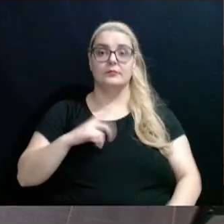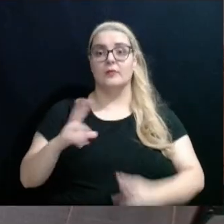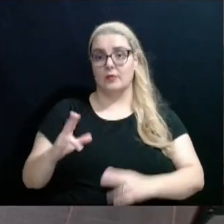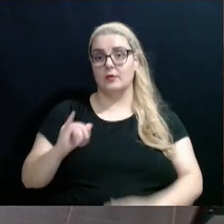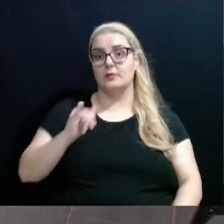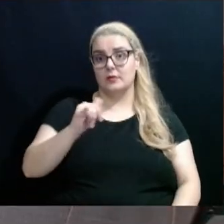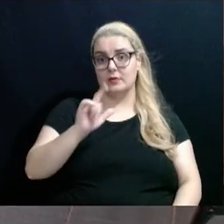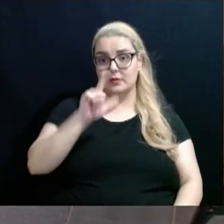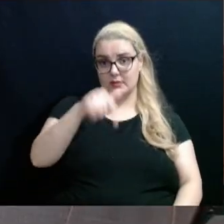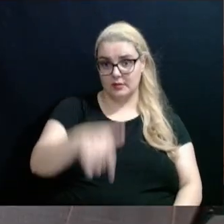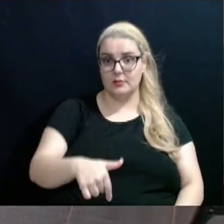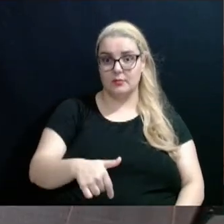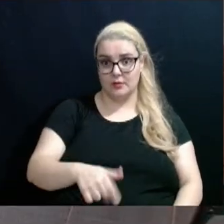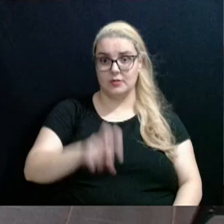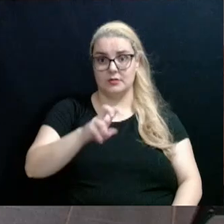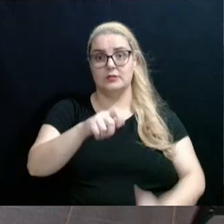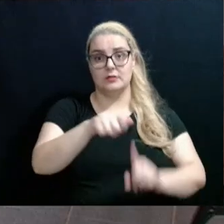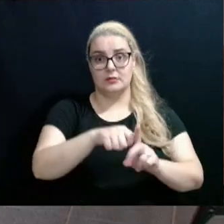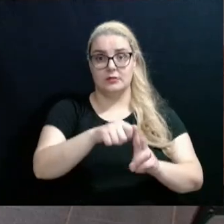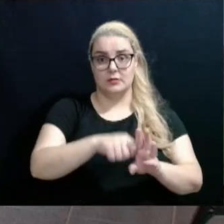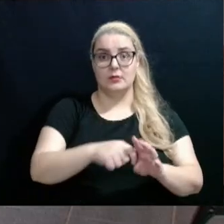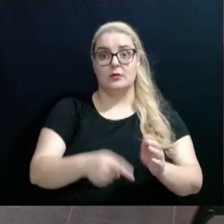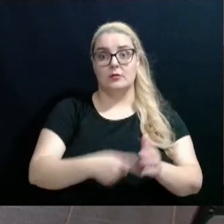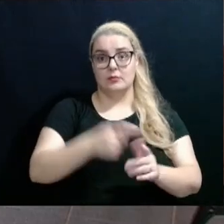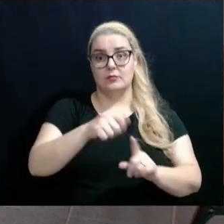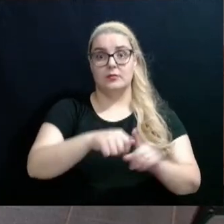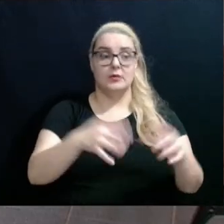alta, incluindo o primeiro mês do ano, janeiro,